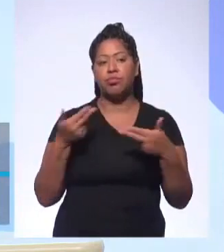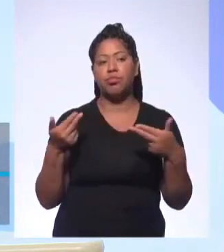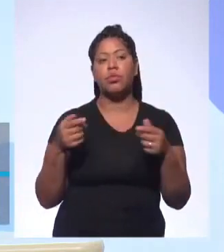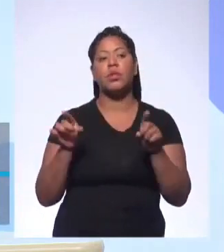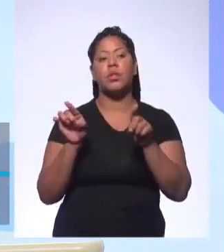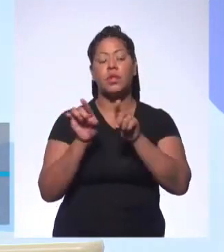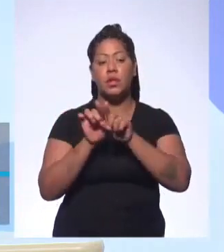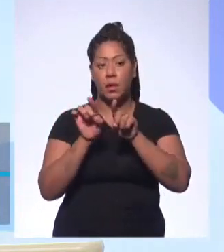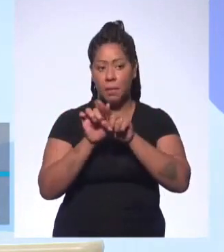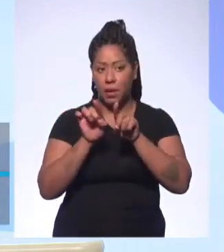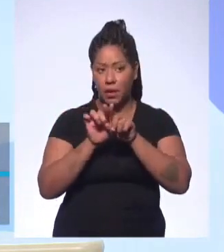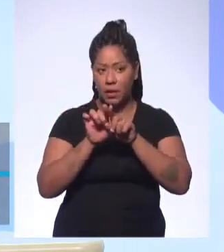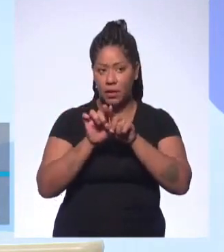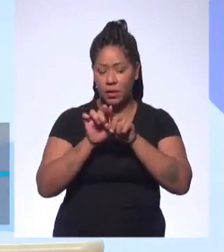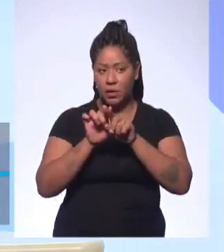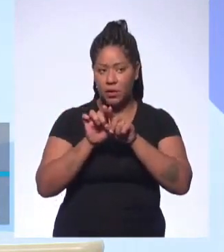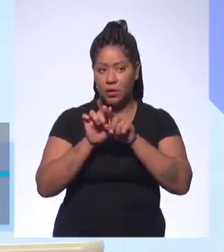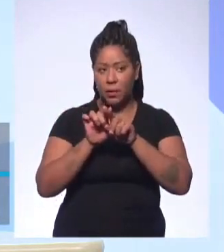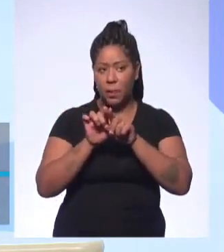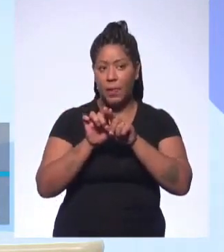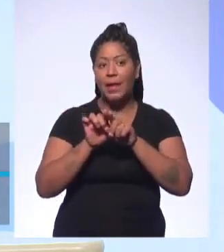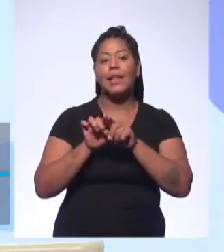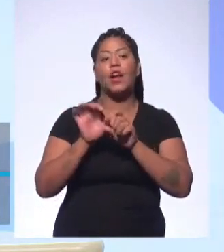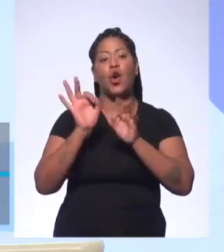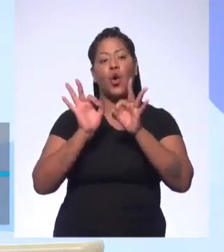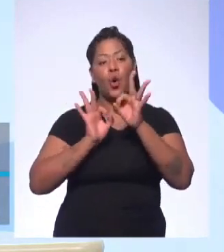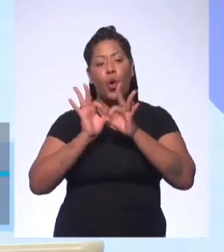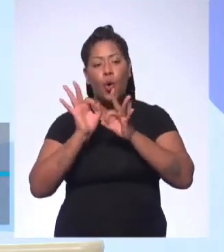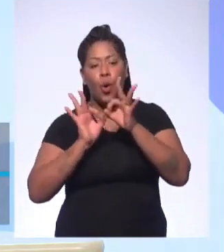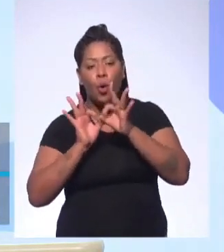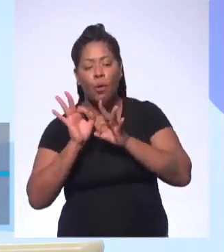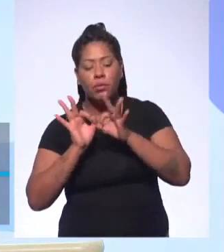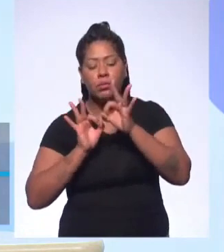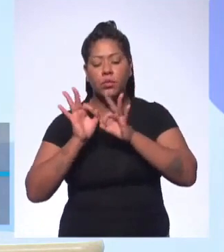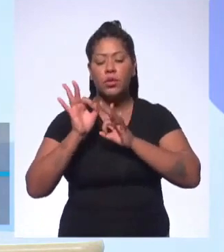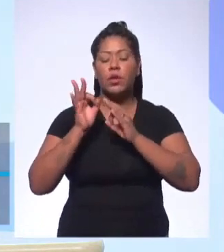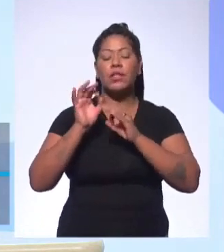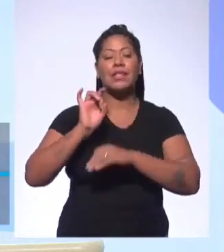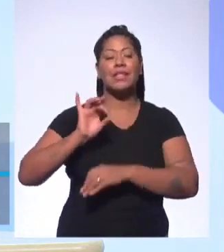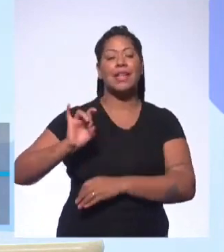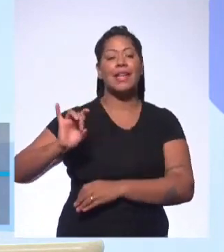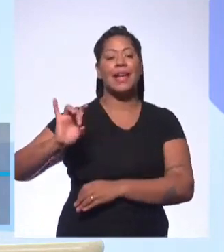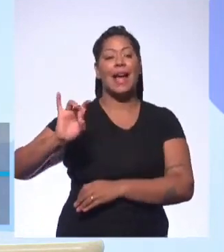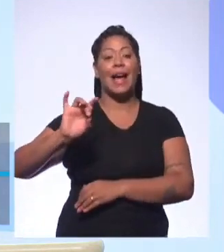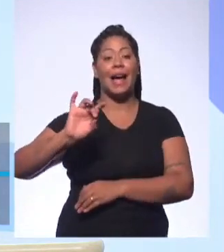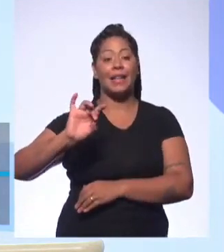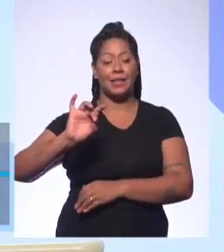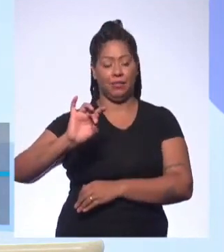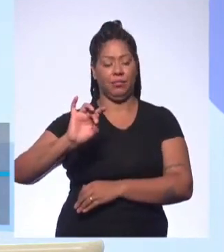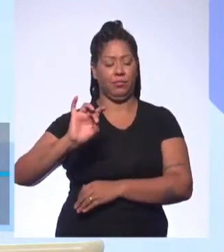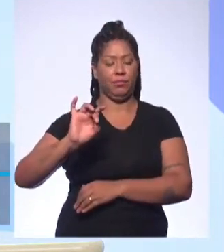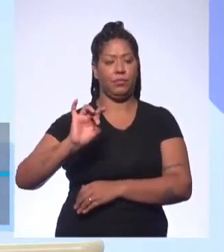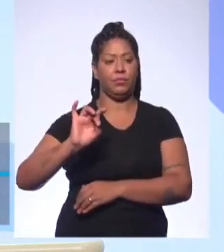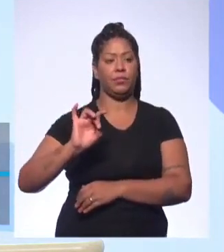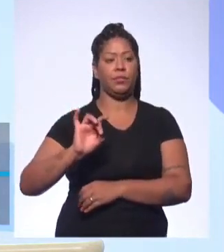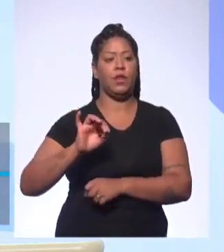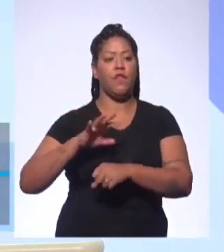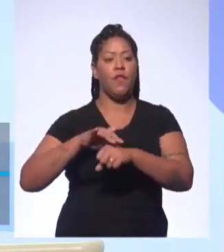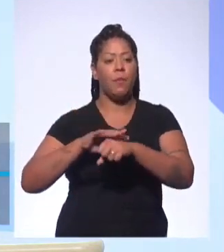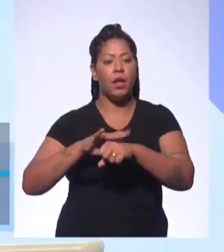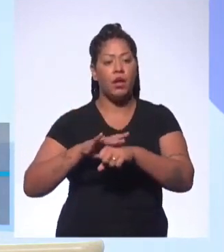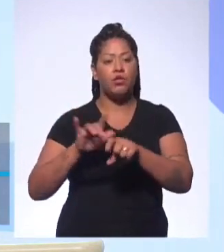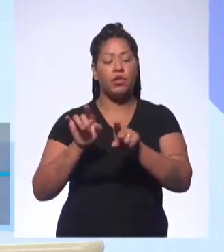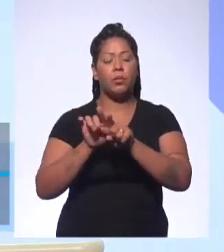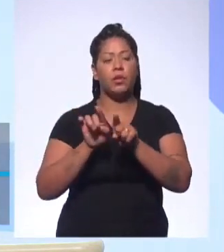na estrutura e funcionamento de cada ser. Olha. A professora Rosemary colocou aqui, também muito bem